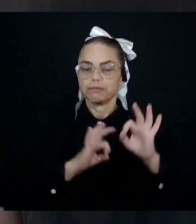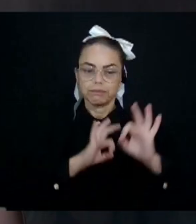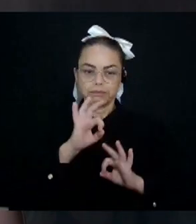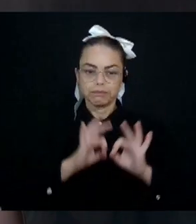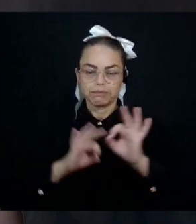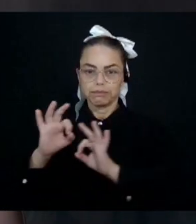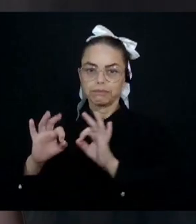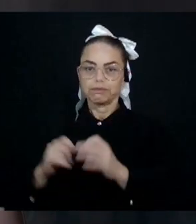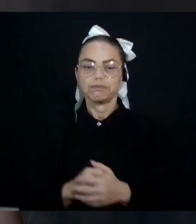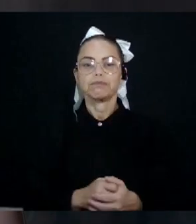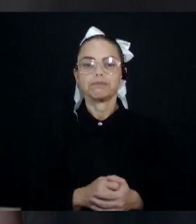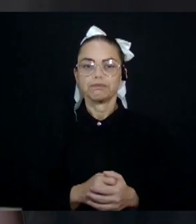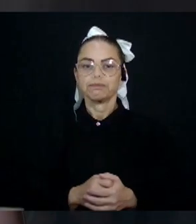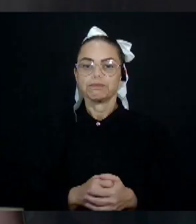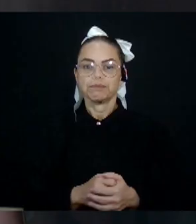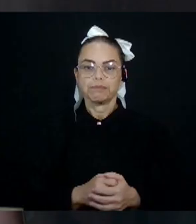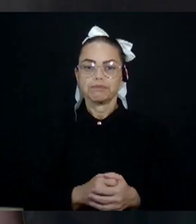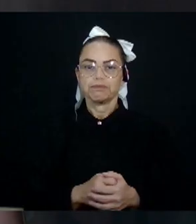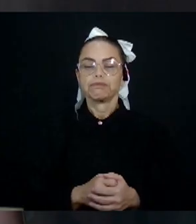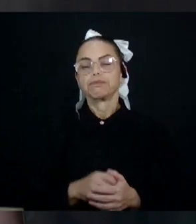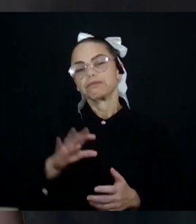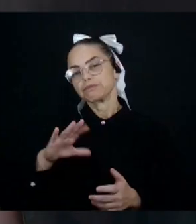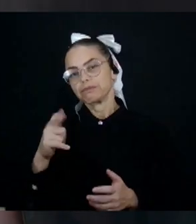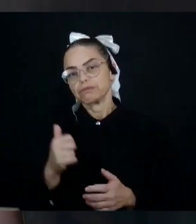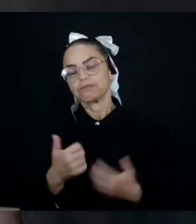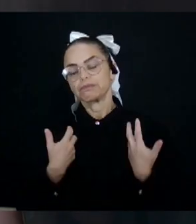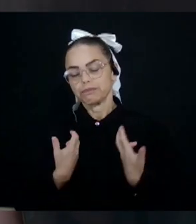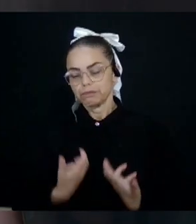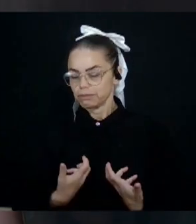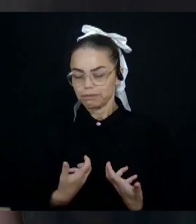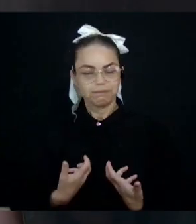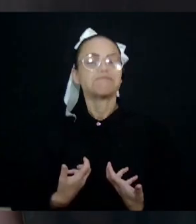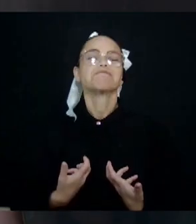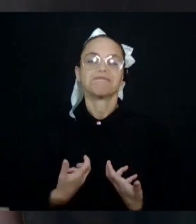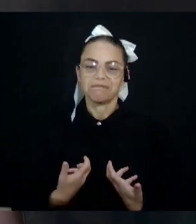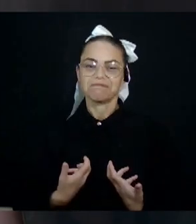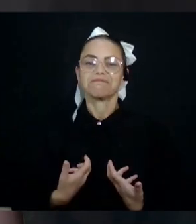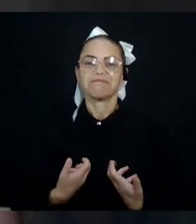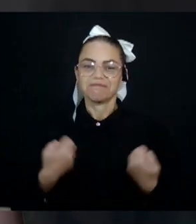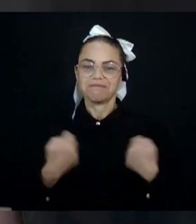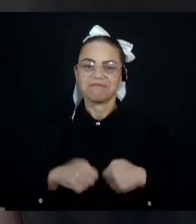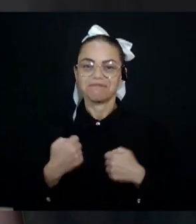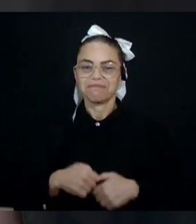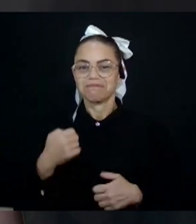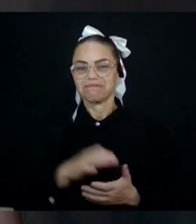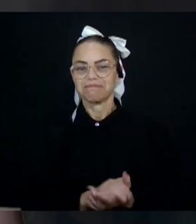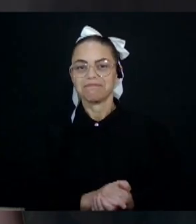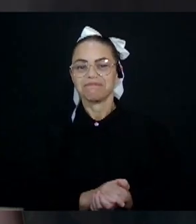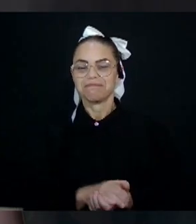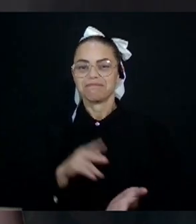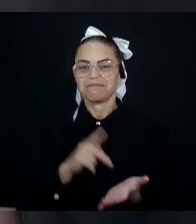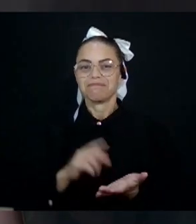ser feito, né. É claro que o cansaço, a gente precisa de um tempo de recuperação mesmo, né, alguns dias de